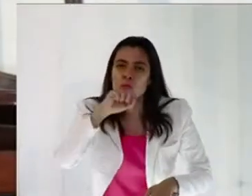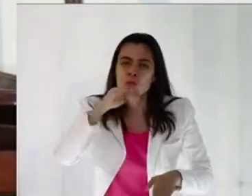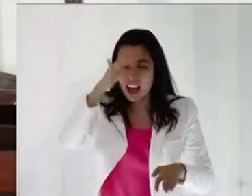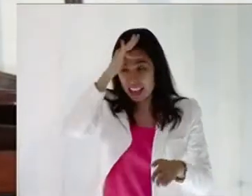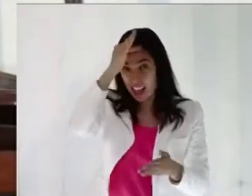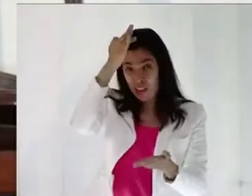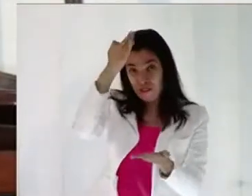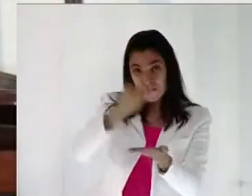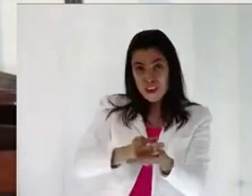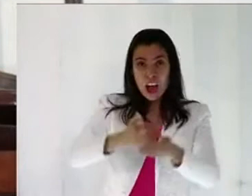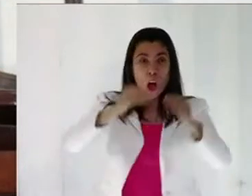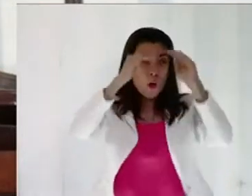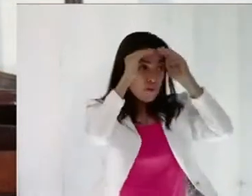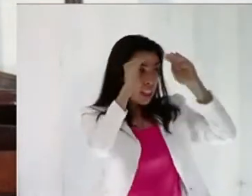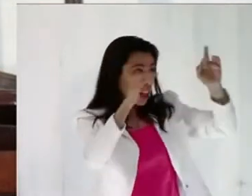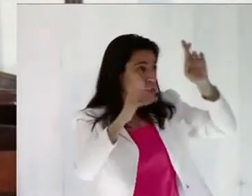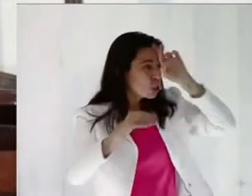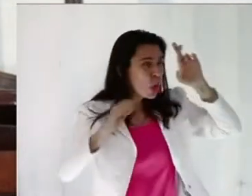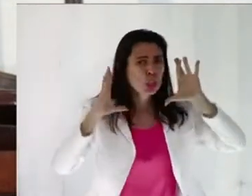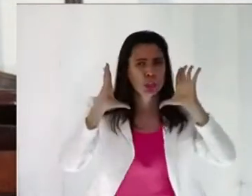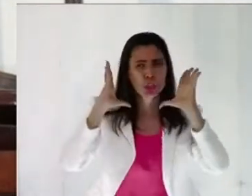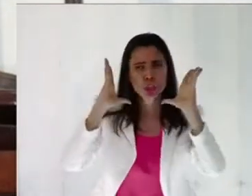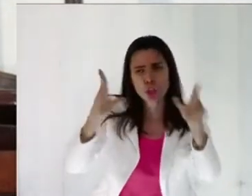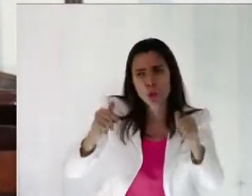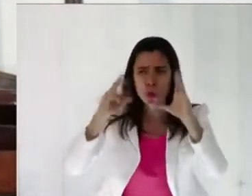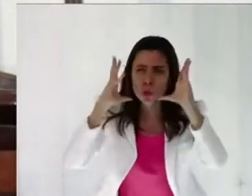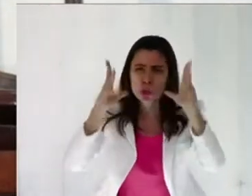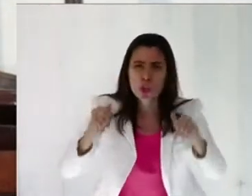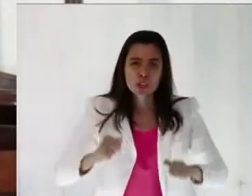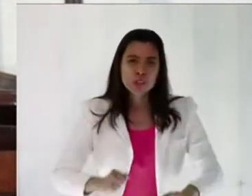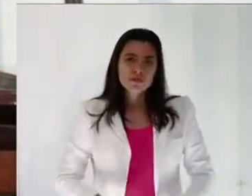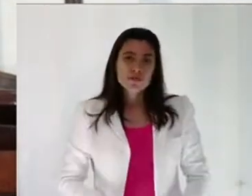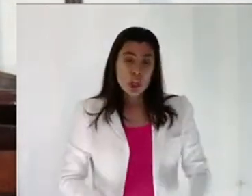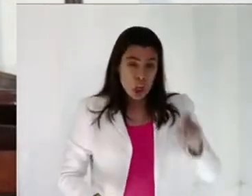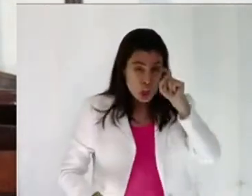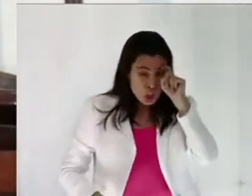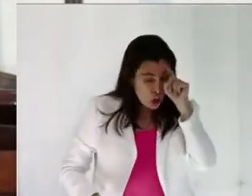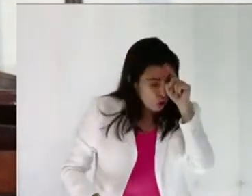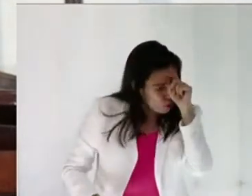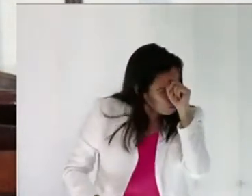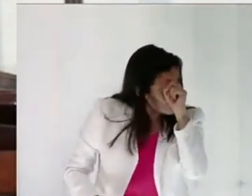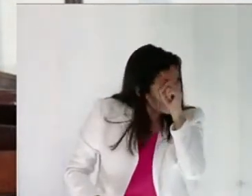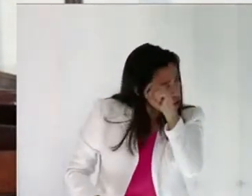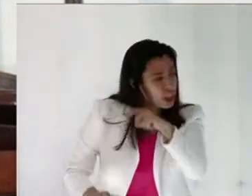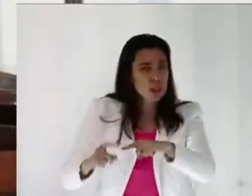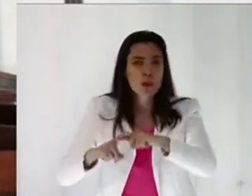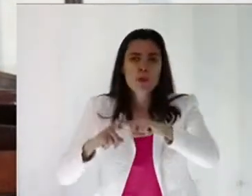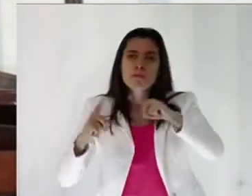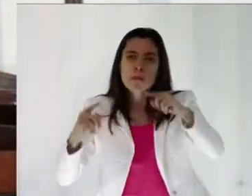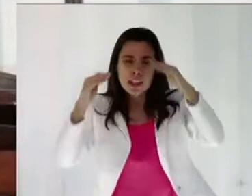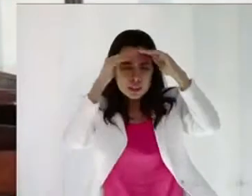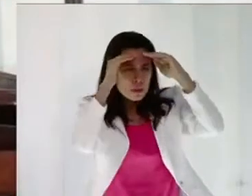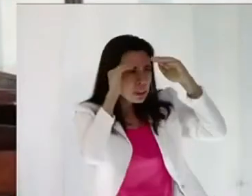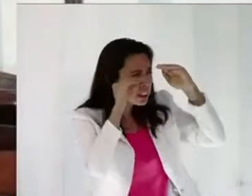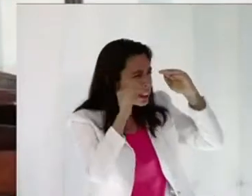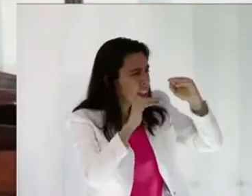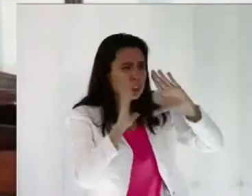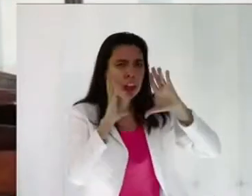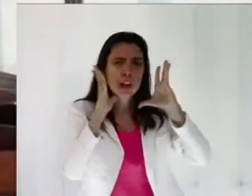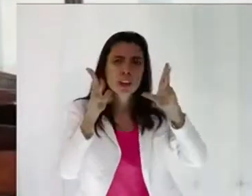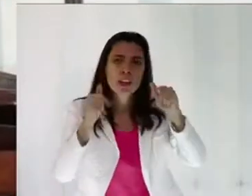em todos os aspectos, ainda que seja difícil cumprir essa ordem, mas ele é submisso e obediente ao Pai. A